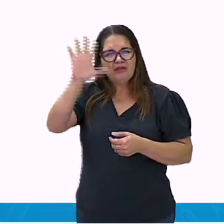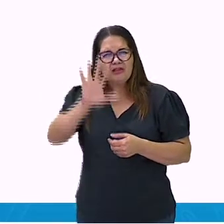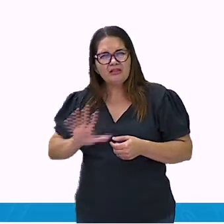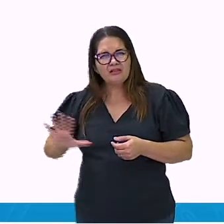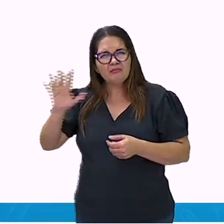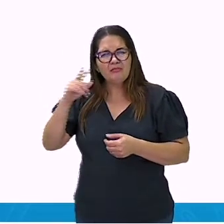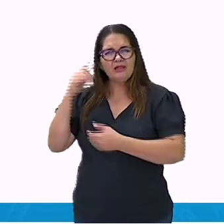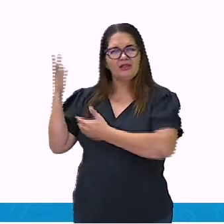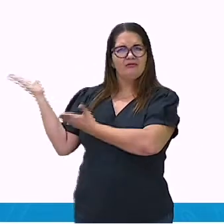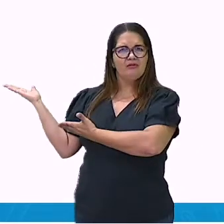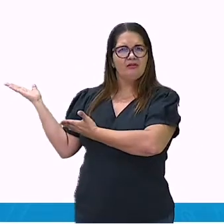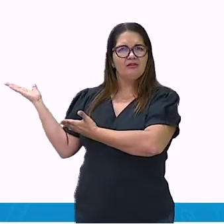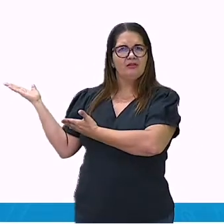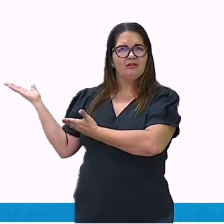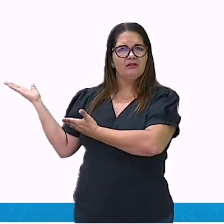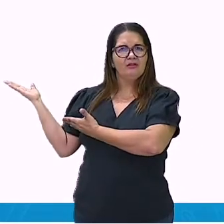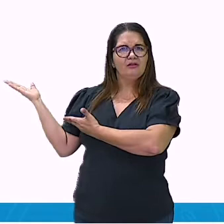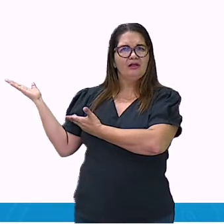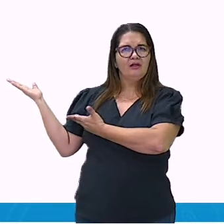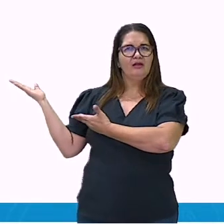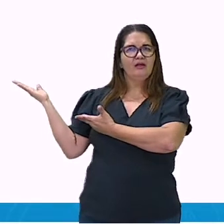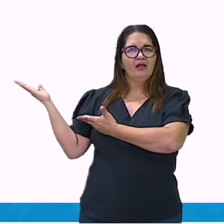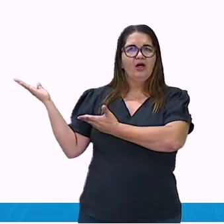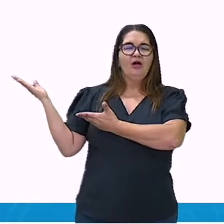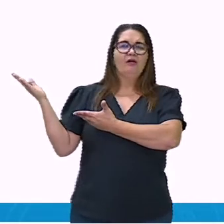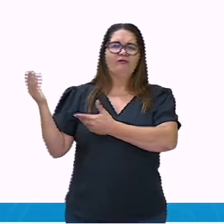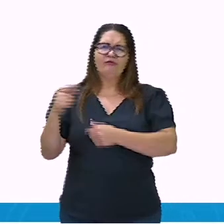terrível de um feitor-mor